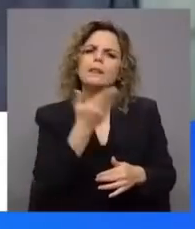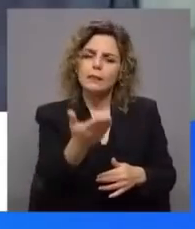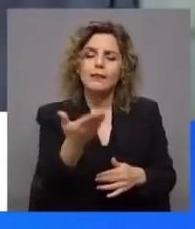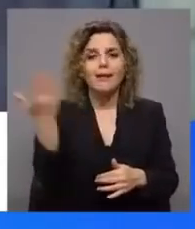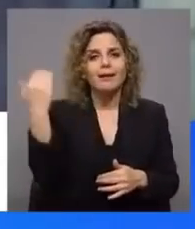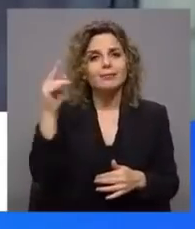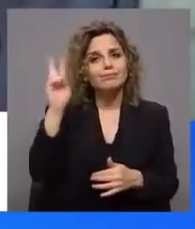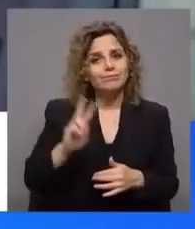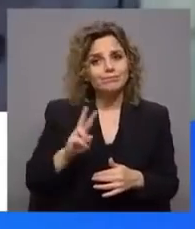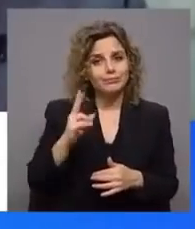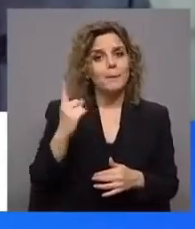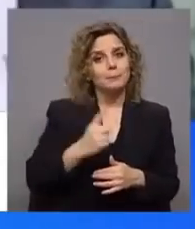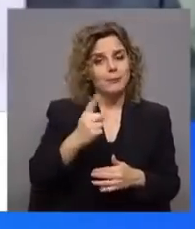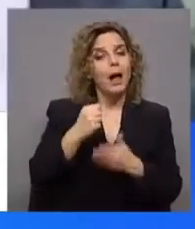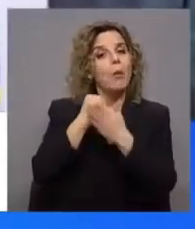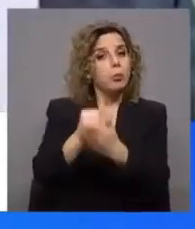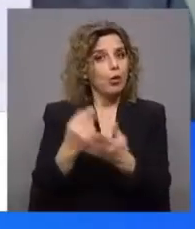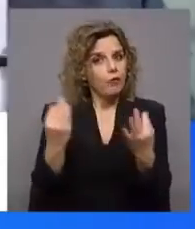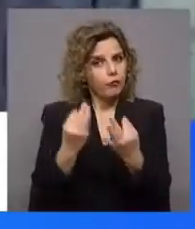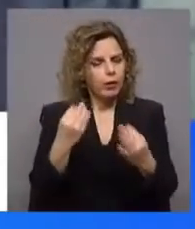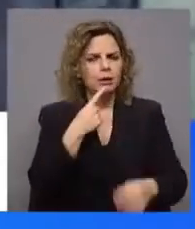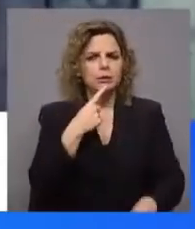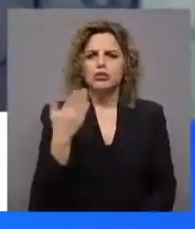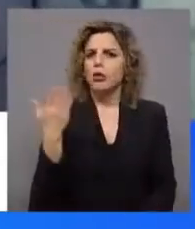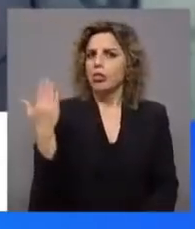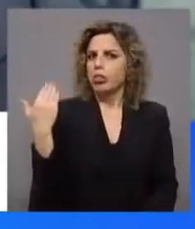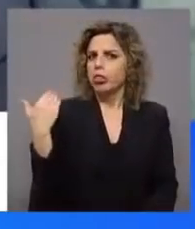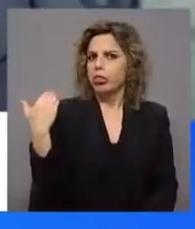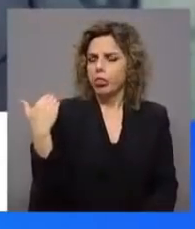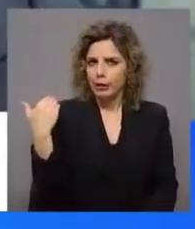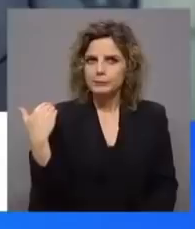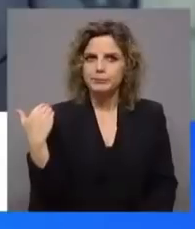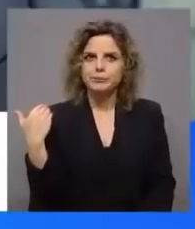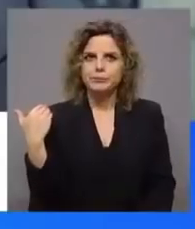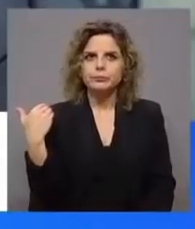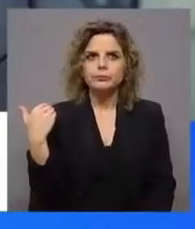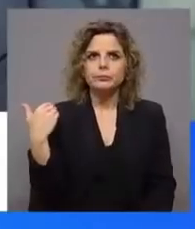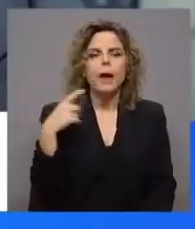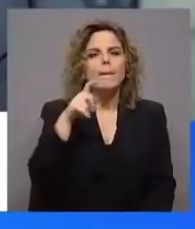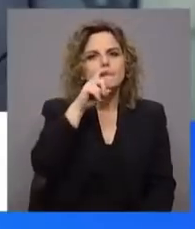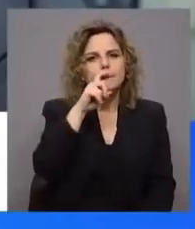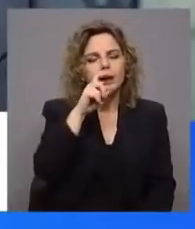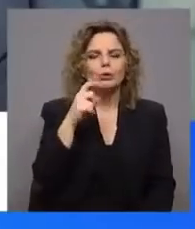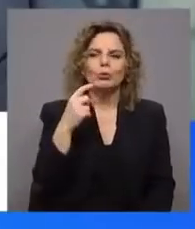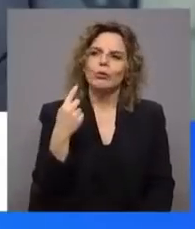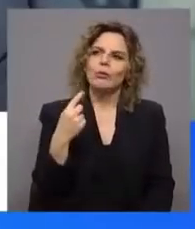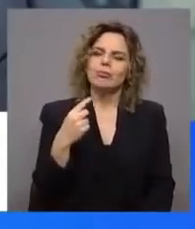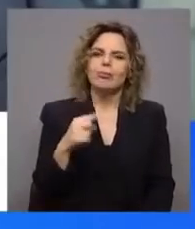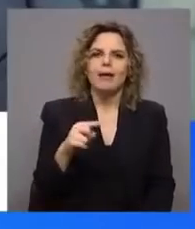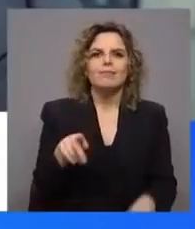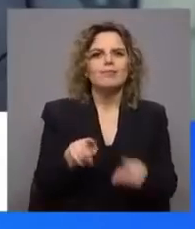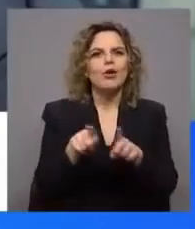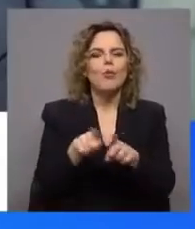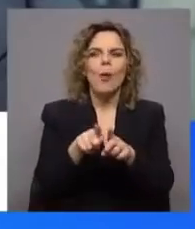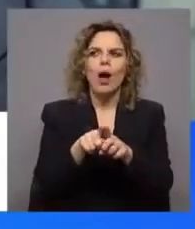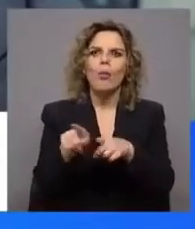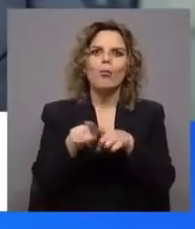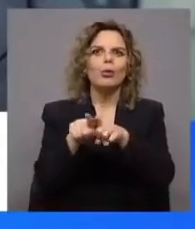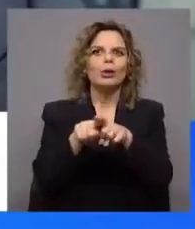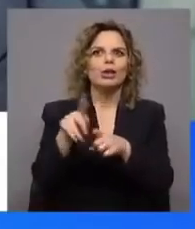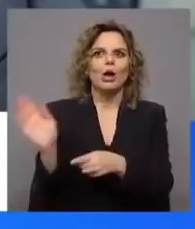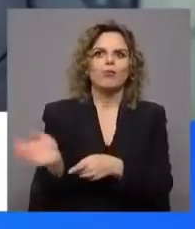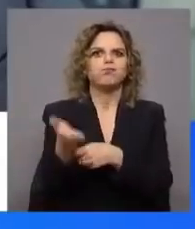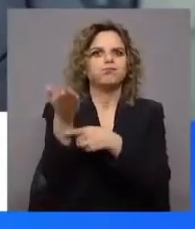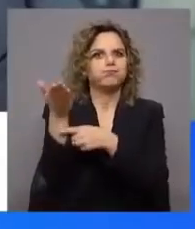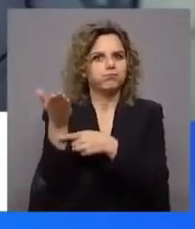Venezuela quando era presidente e até disse recentemente que Nicolás Maduro tem grandeza política. Ora, eu estive aqui a